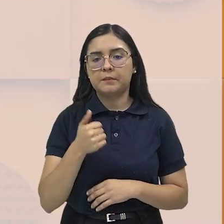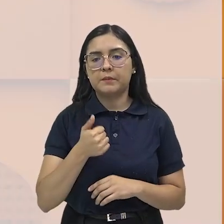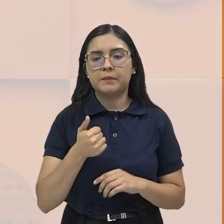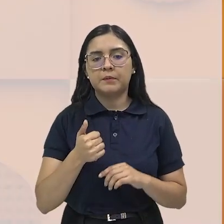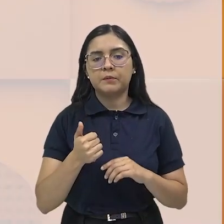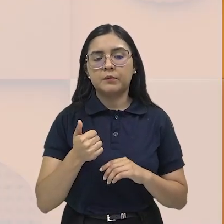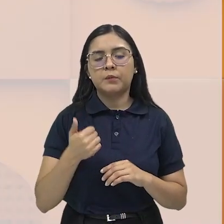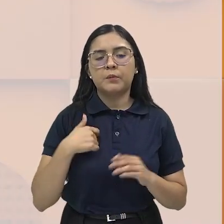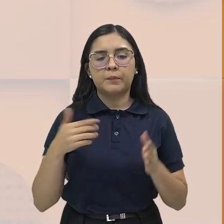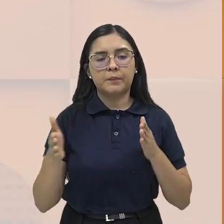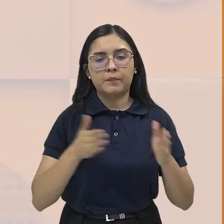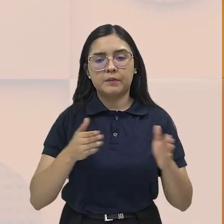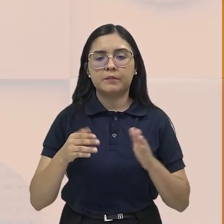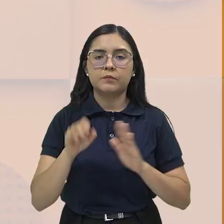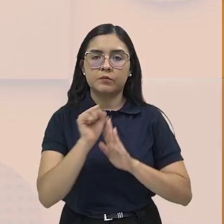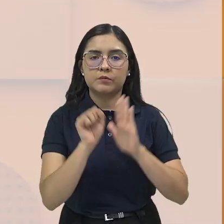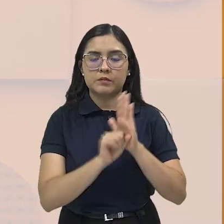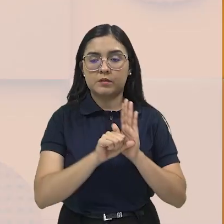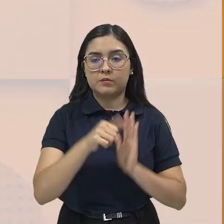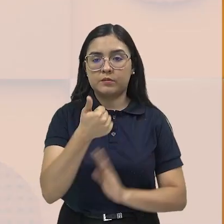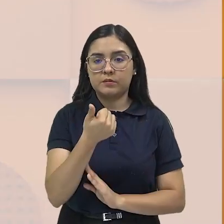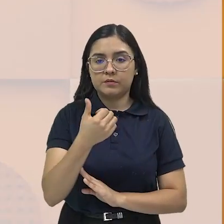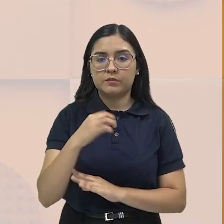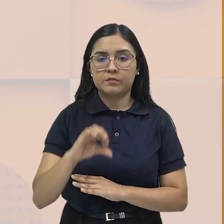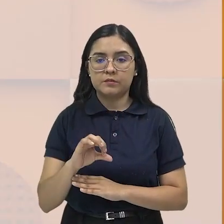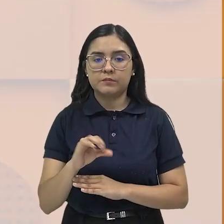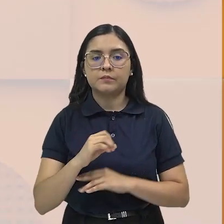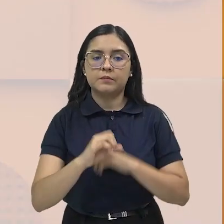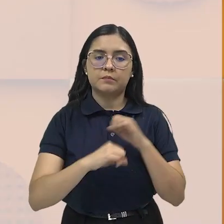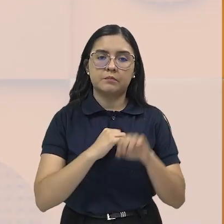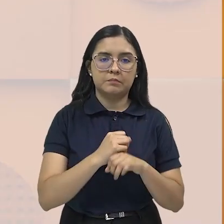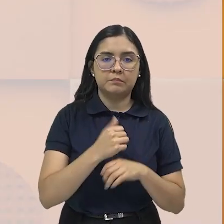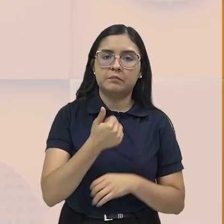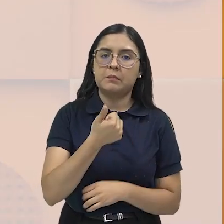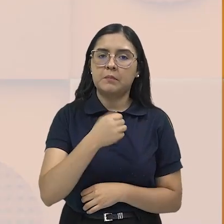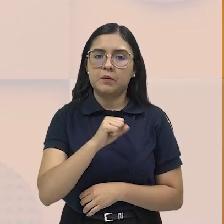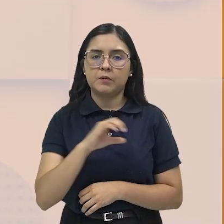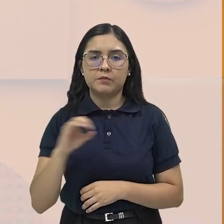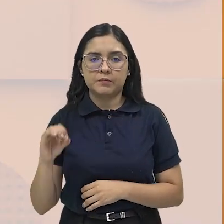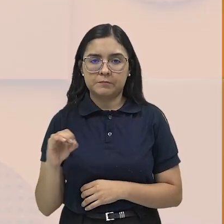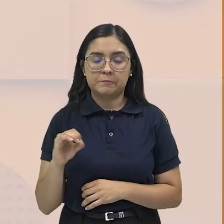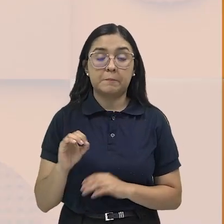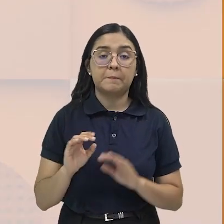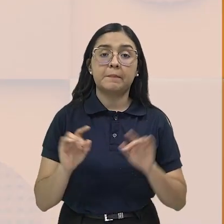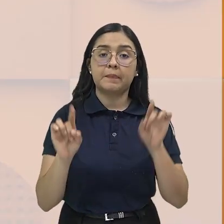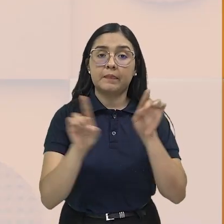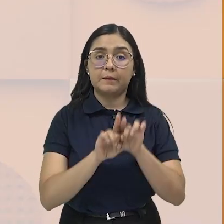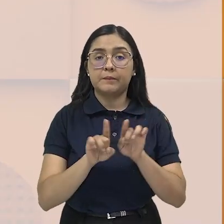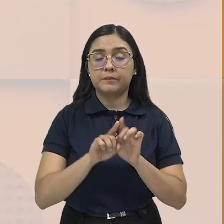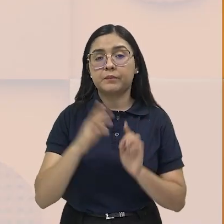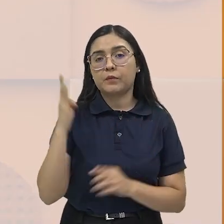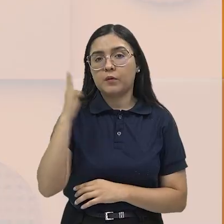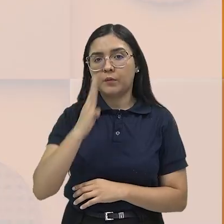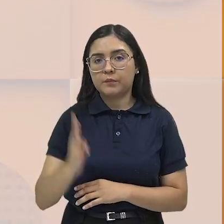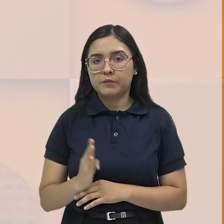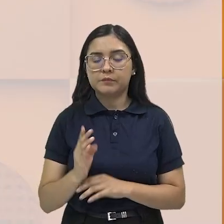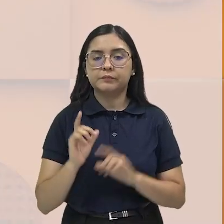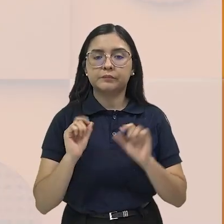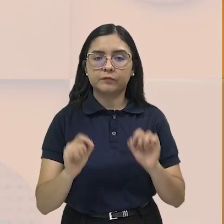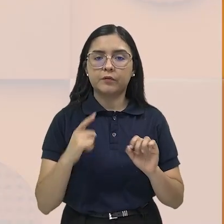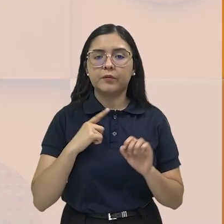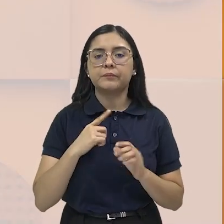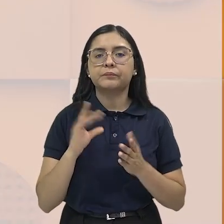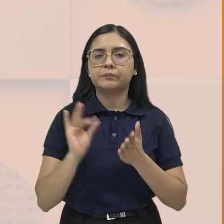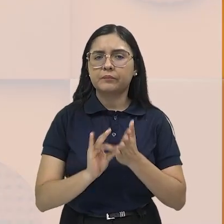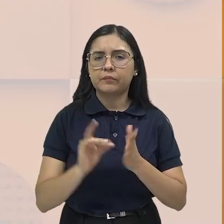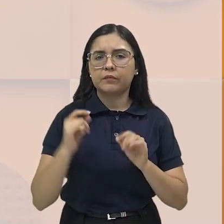metade do século XIX, anos de 1800. Inclusive, galera, só um parêntese, o Brasil, quando foi emancipado